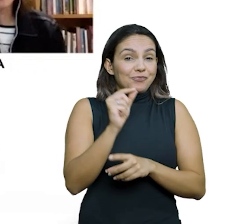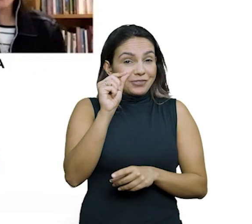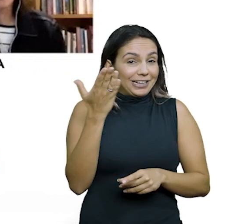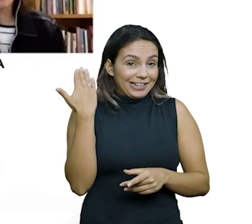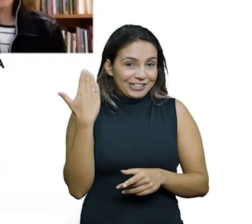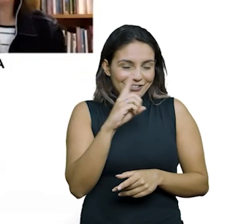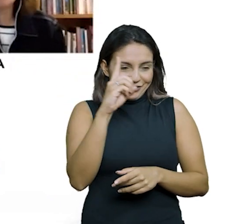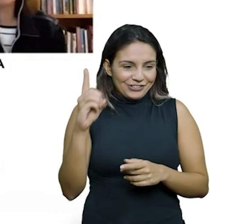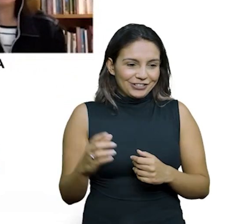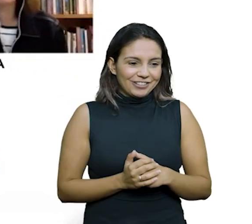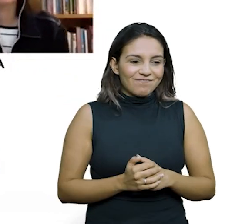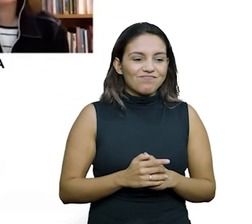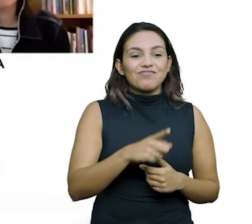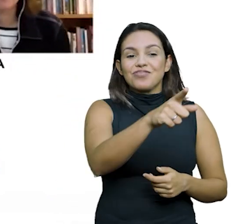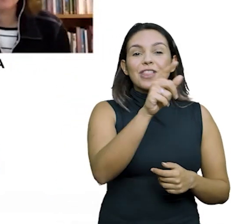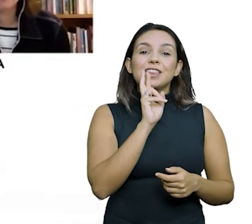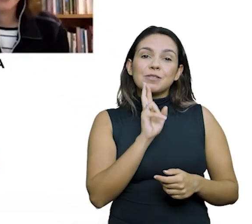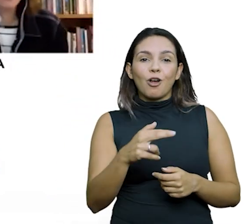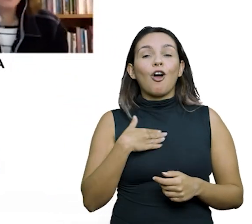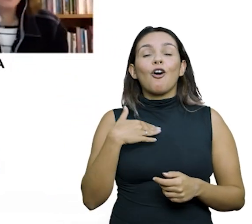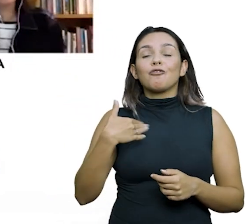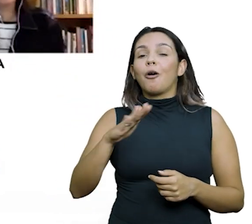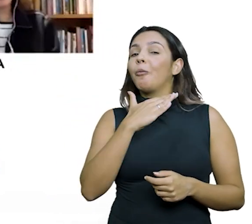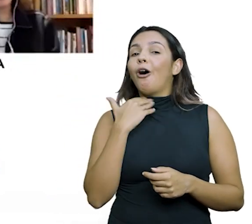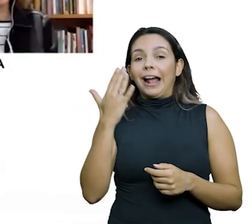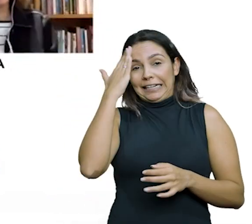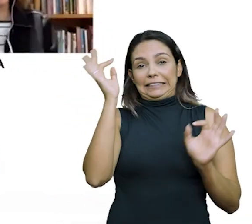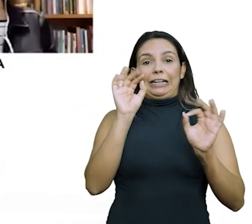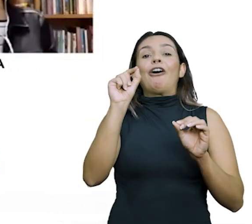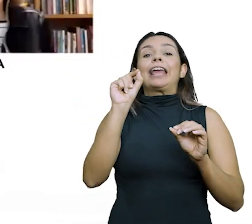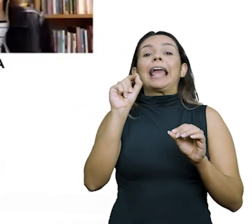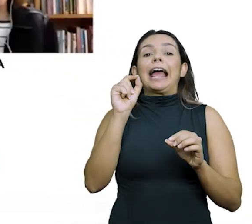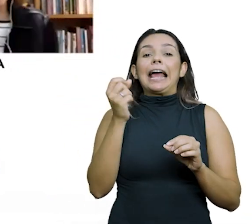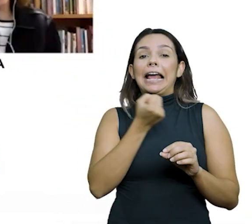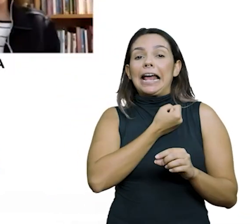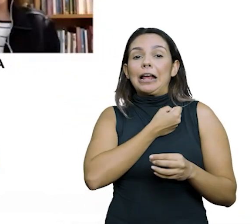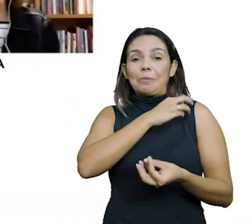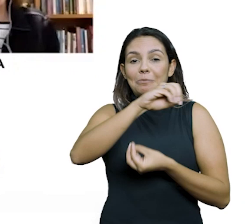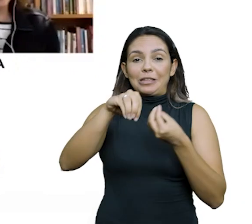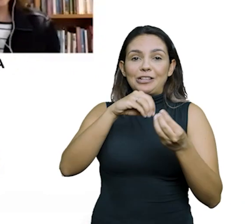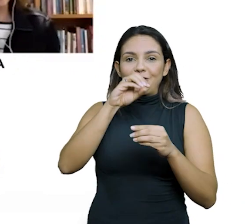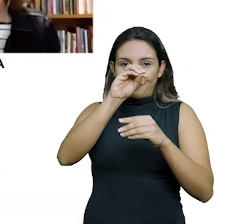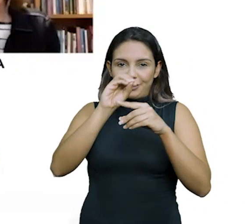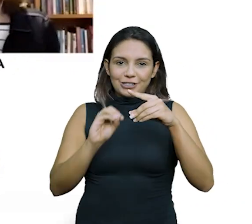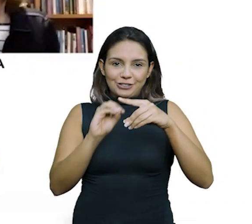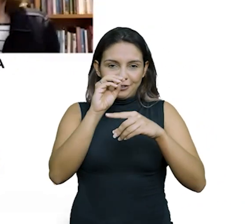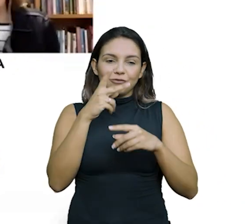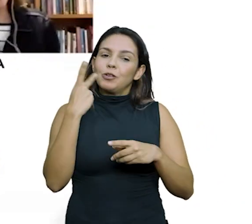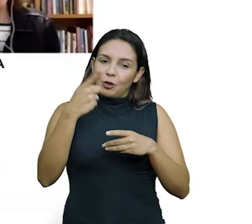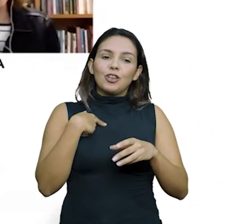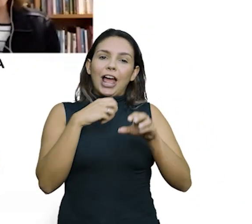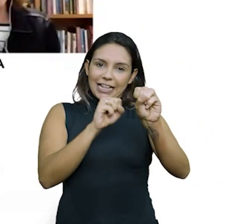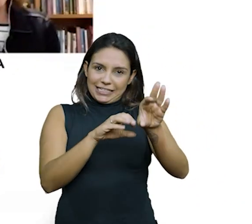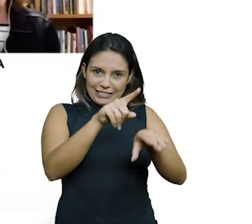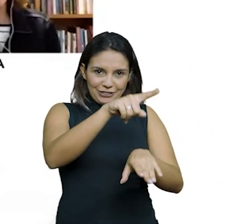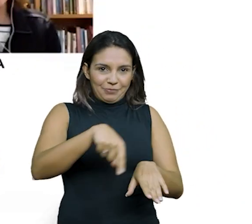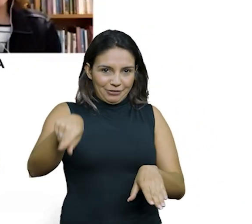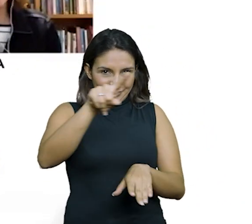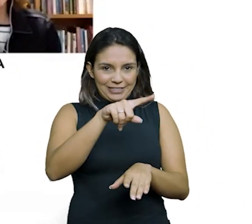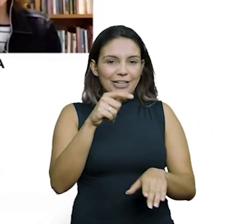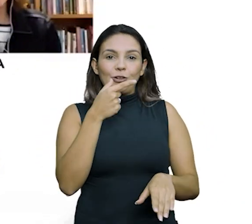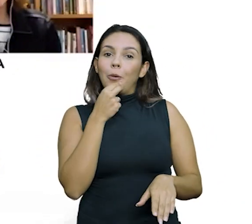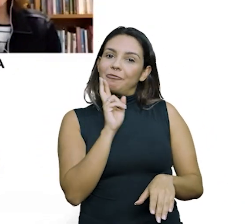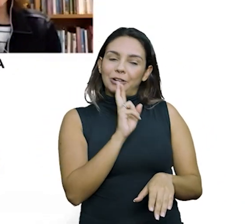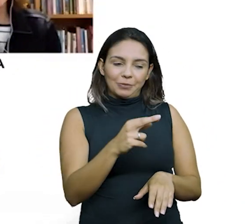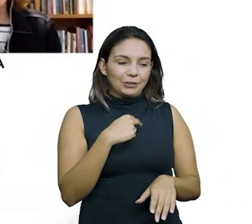E eu vou morrer sem saber. Sofri que é um louco para descobrir o que é número misto. Posso ensinar, depois, se vocês quiserem,